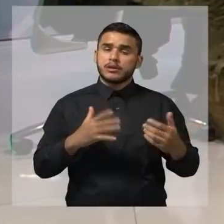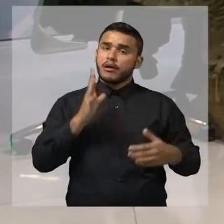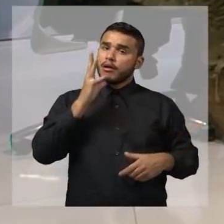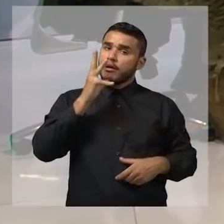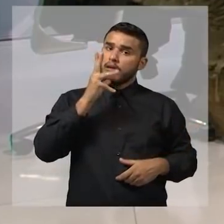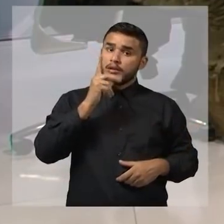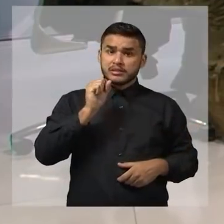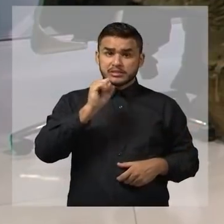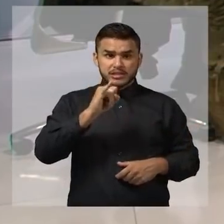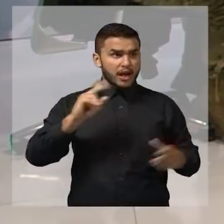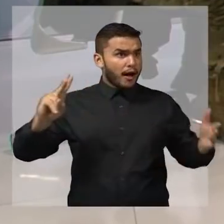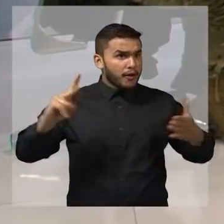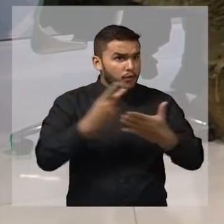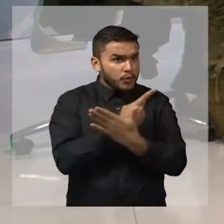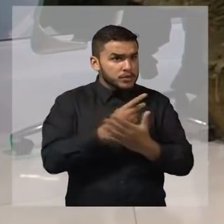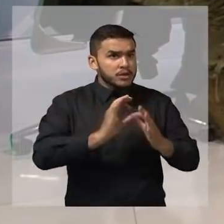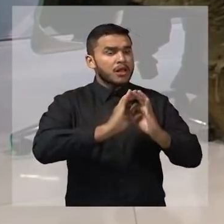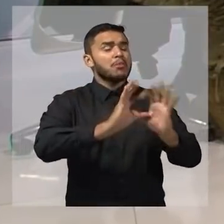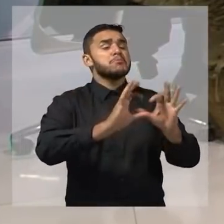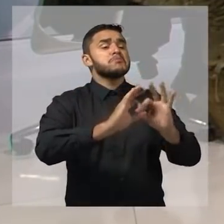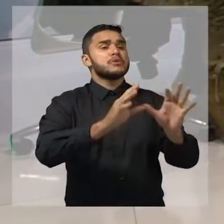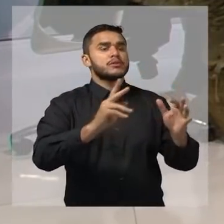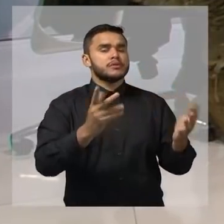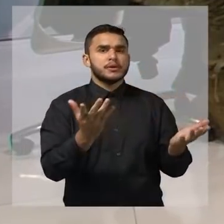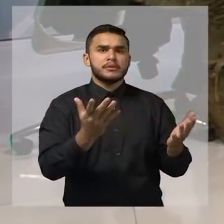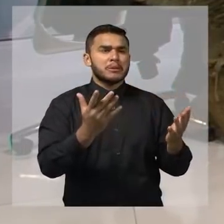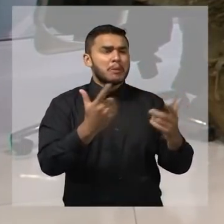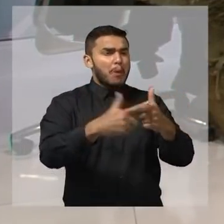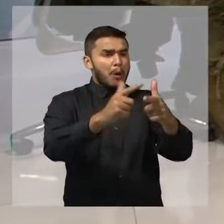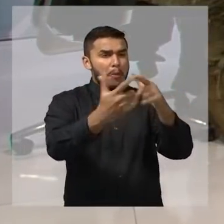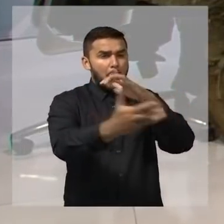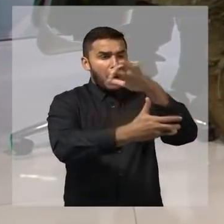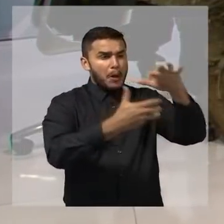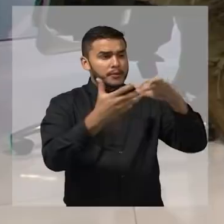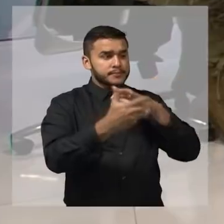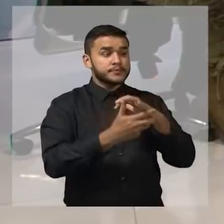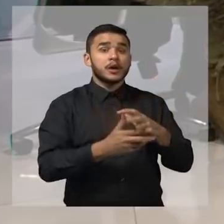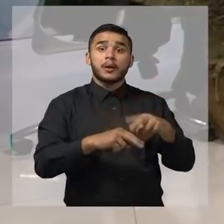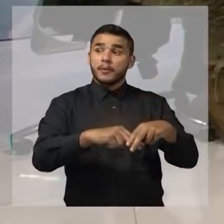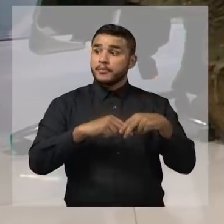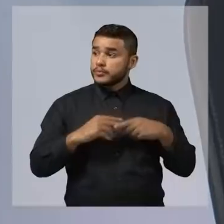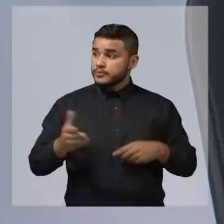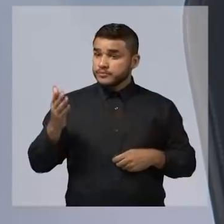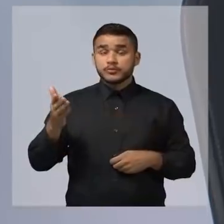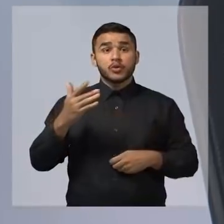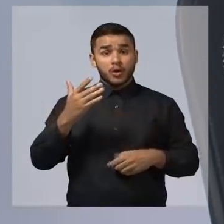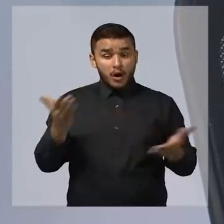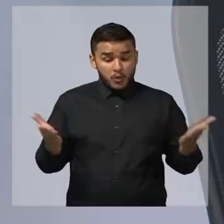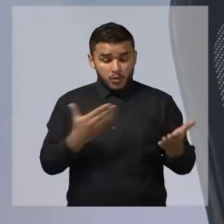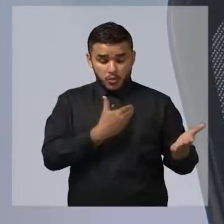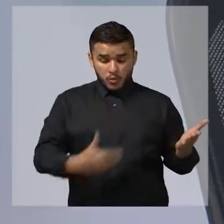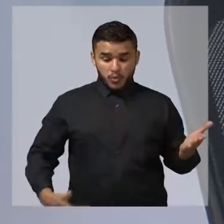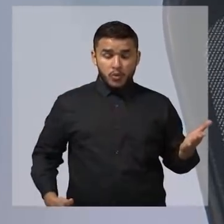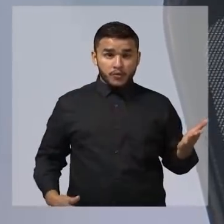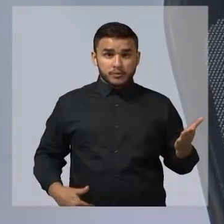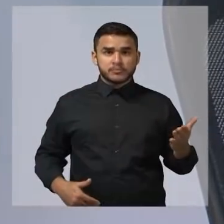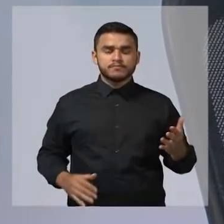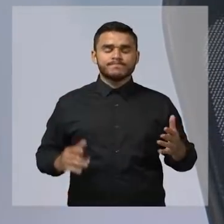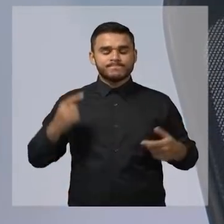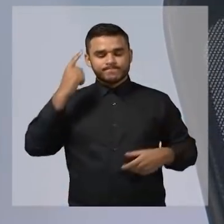acontecer, demorou-se muito para reconstruir. Então, o governador preparou para esse momento, porque não adiantaria a gente